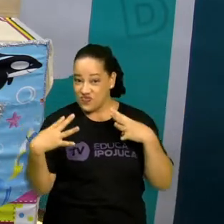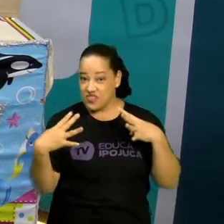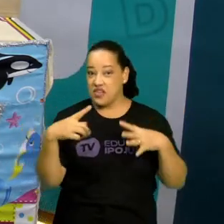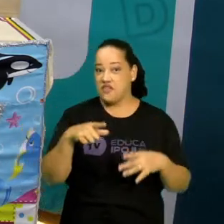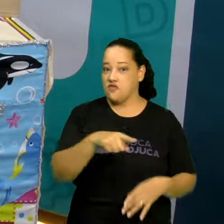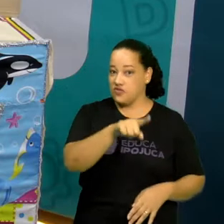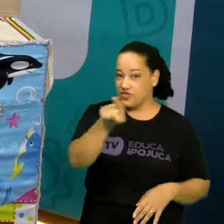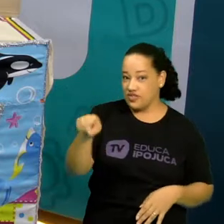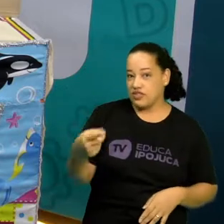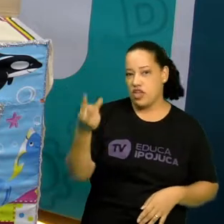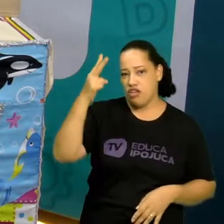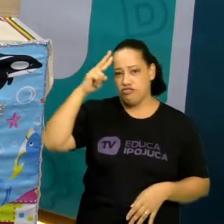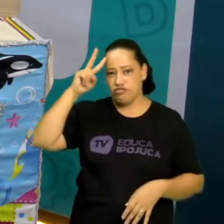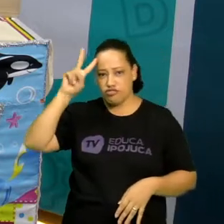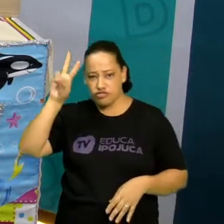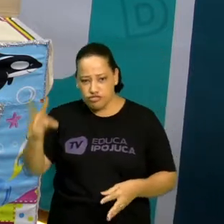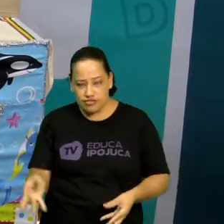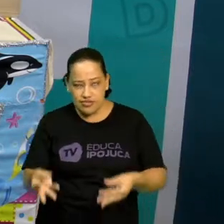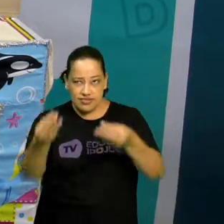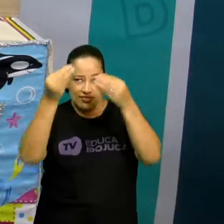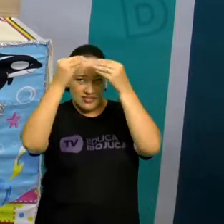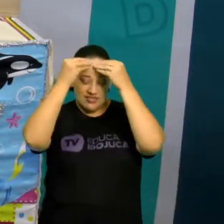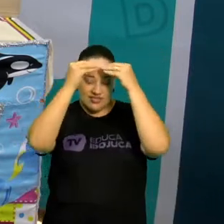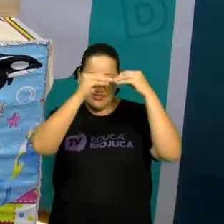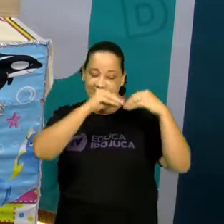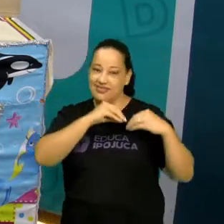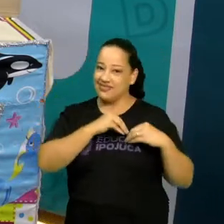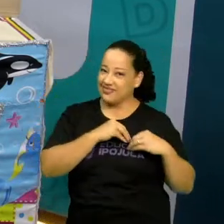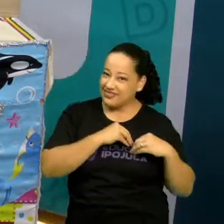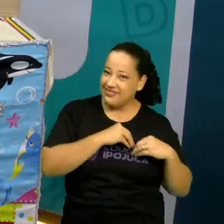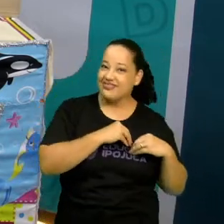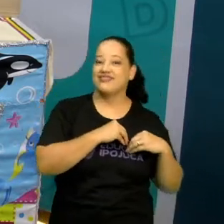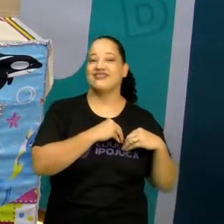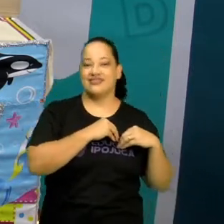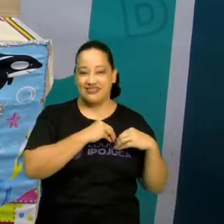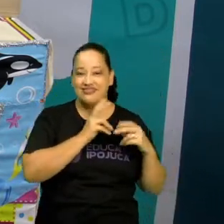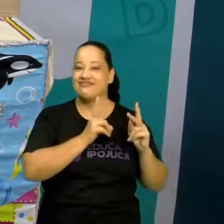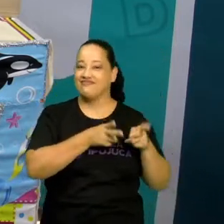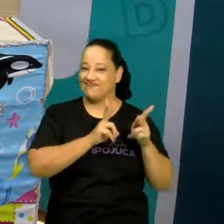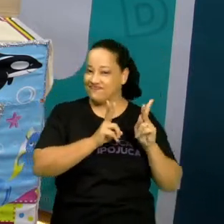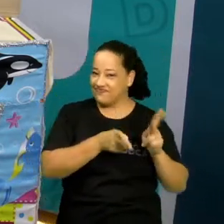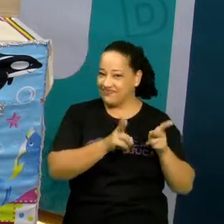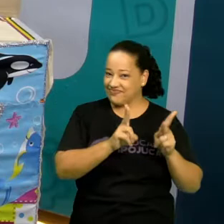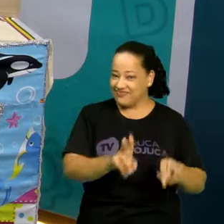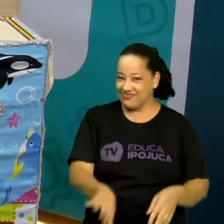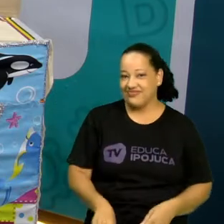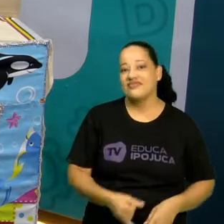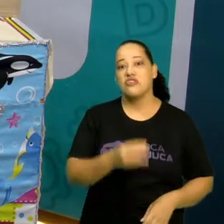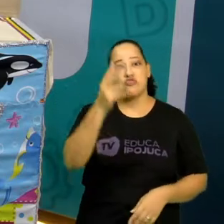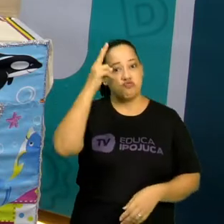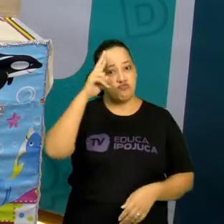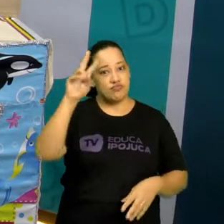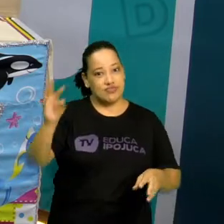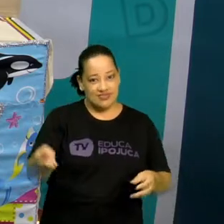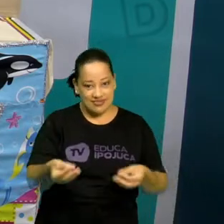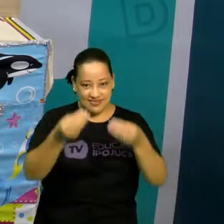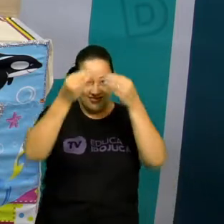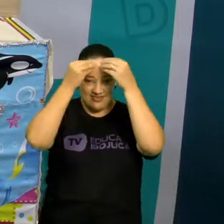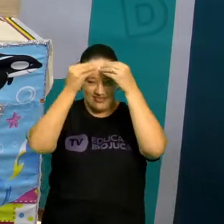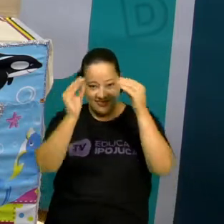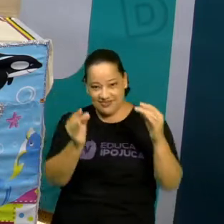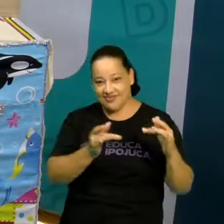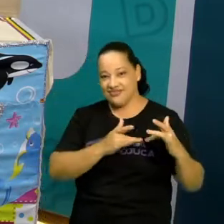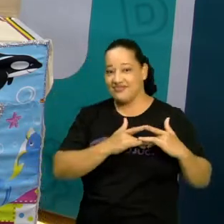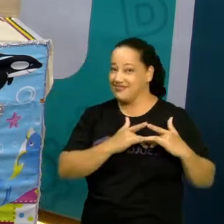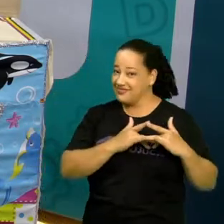e jantar varanda sair do seu coração e já passa lá vai sair